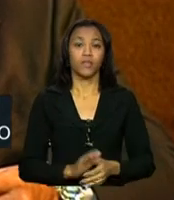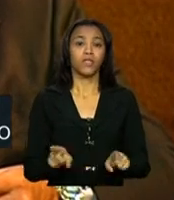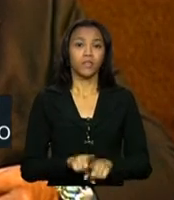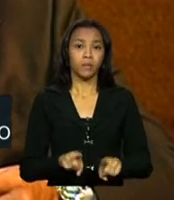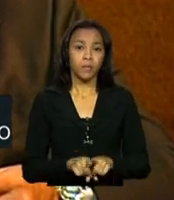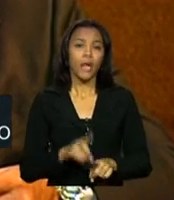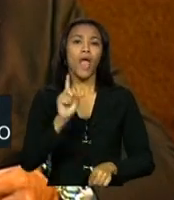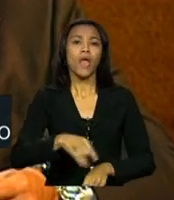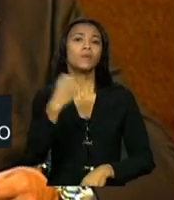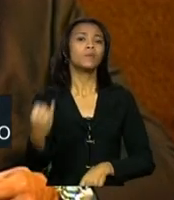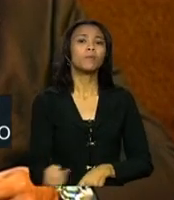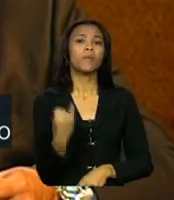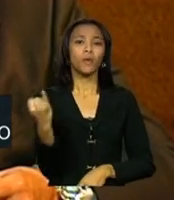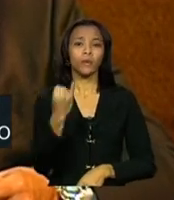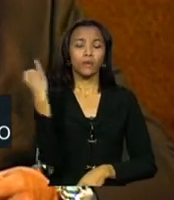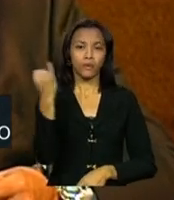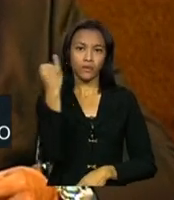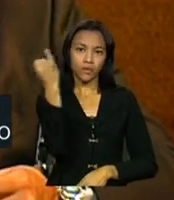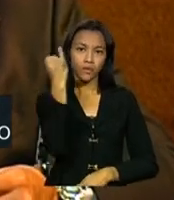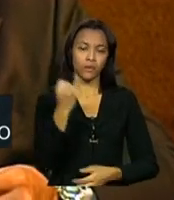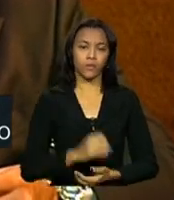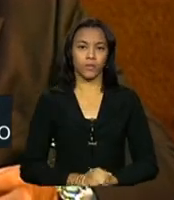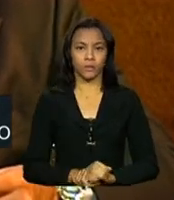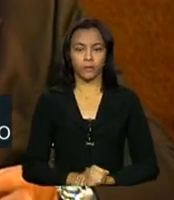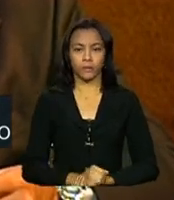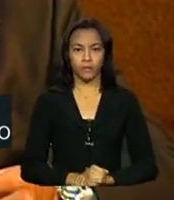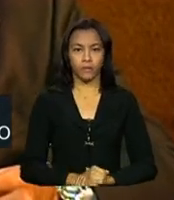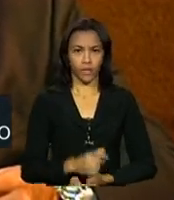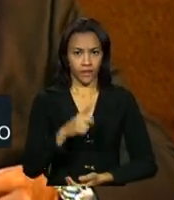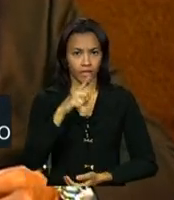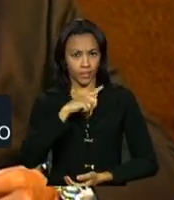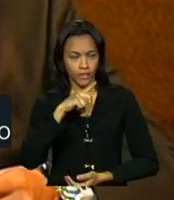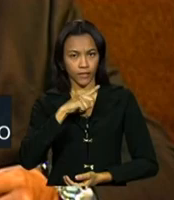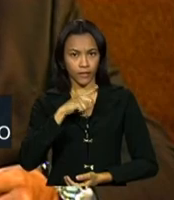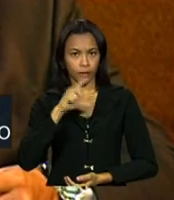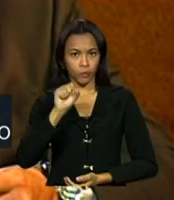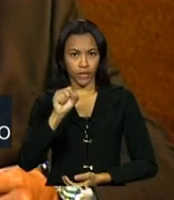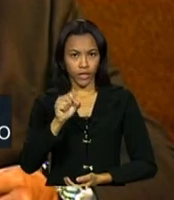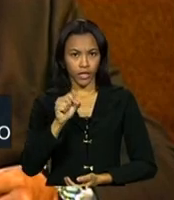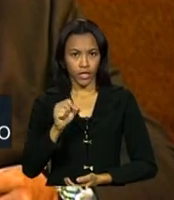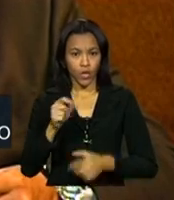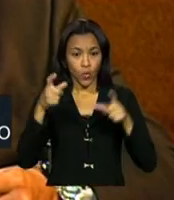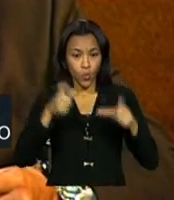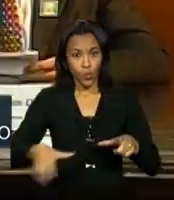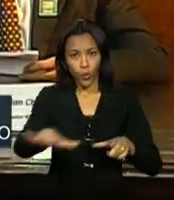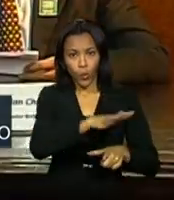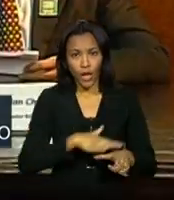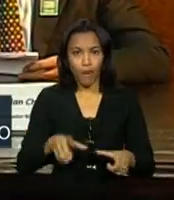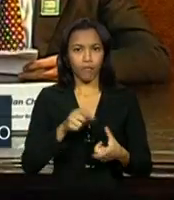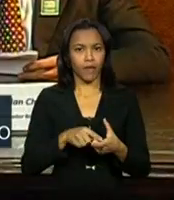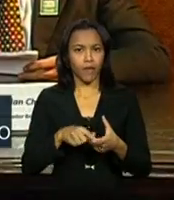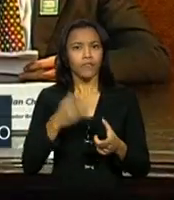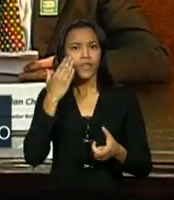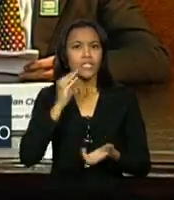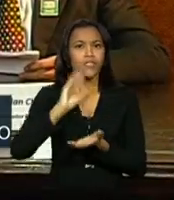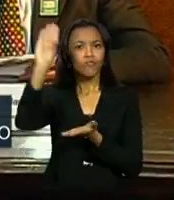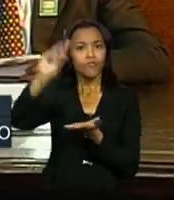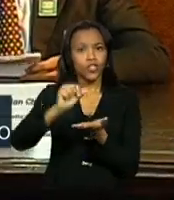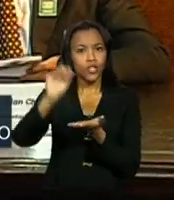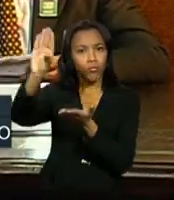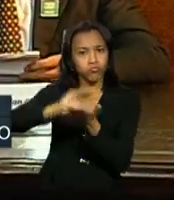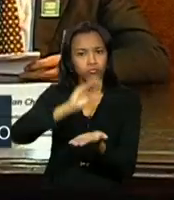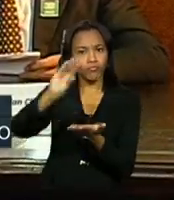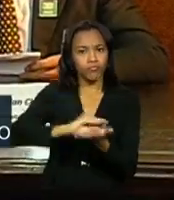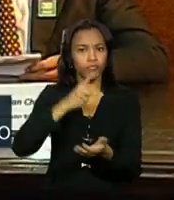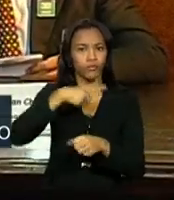a importante de ter uma um um ambiente para investimentos estrangeiros eh nisso eu